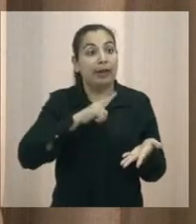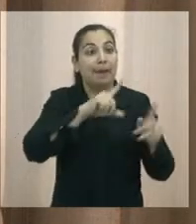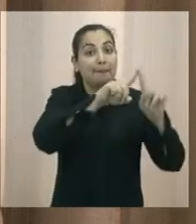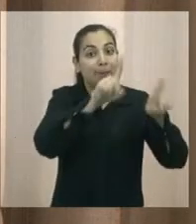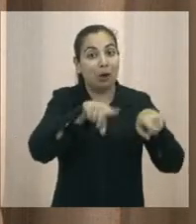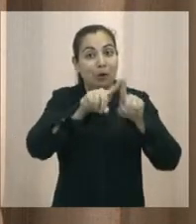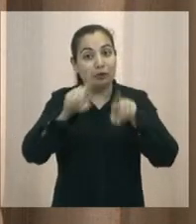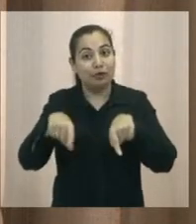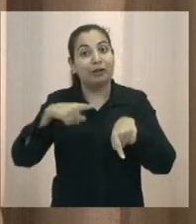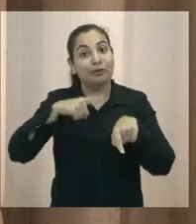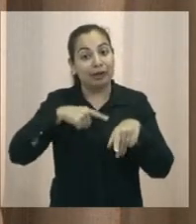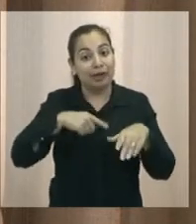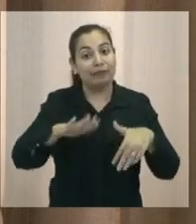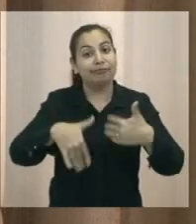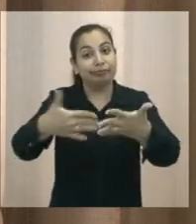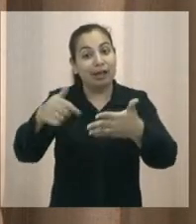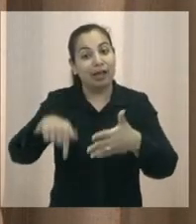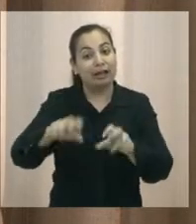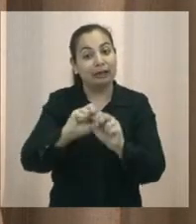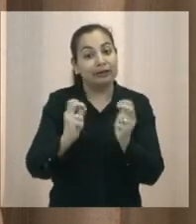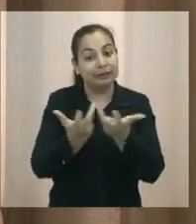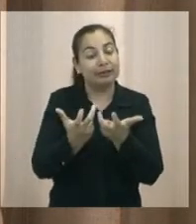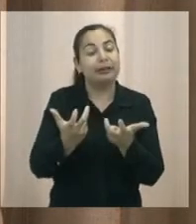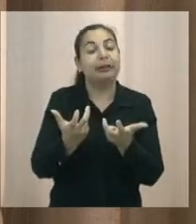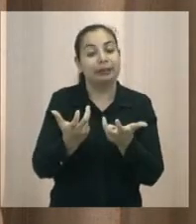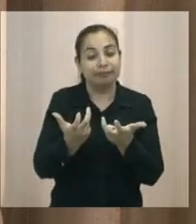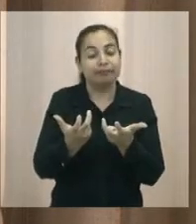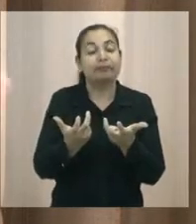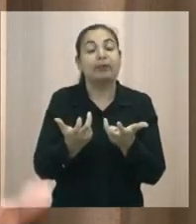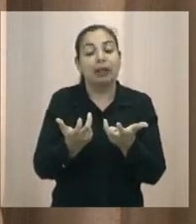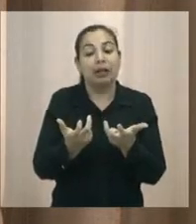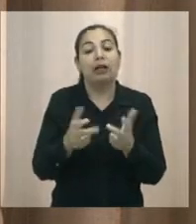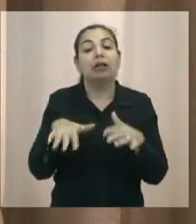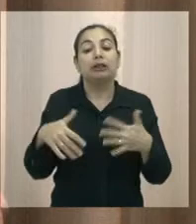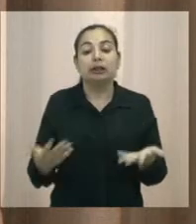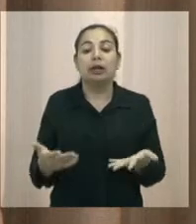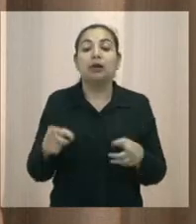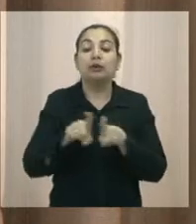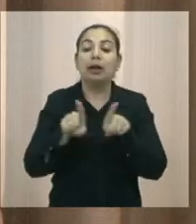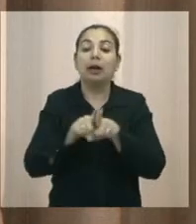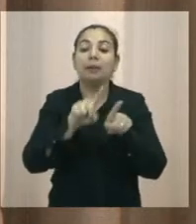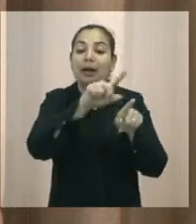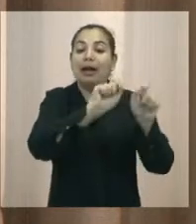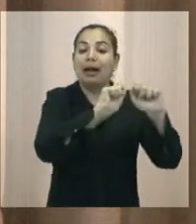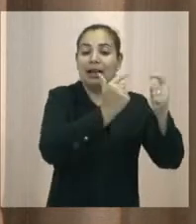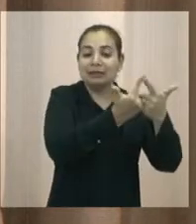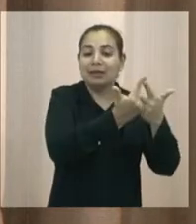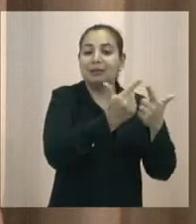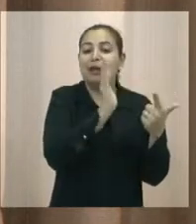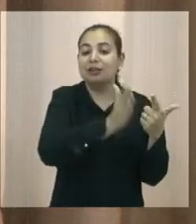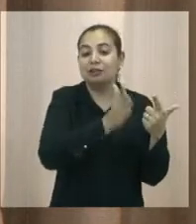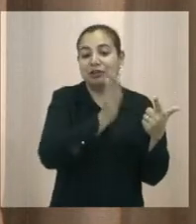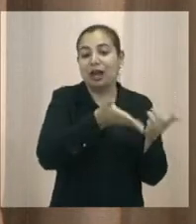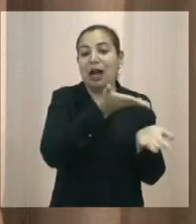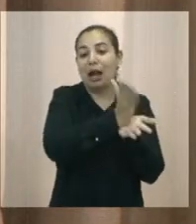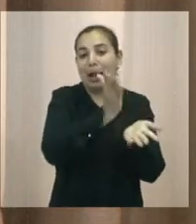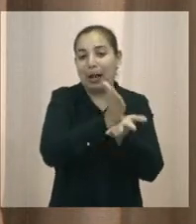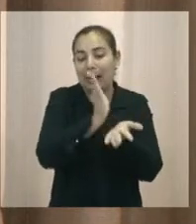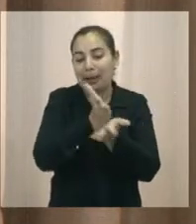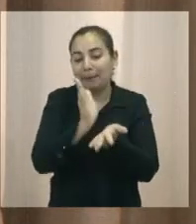estão tramitando na Câmara, né, há muito tempo e que, por exemplo, a própria Assembleia já conseguiu aprovar